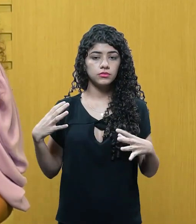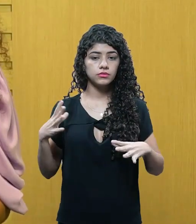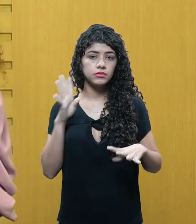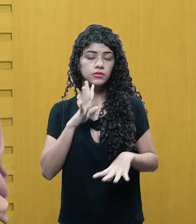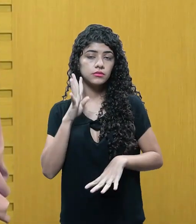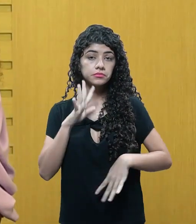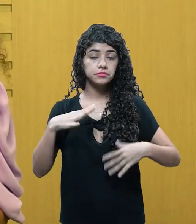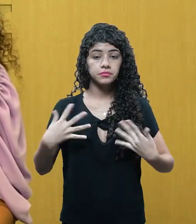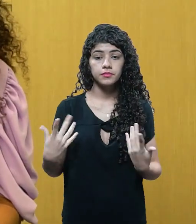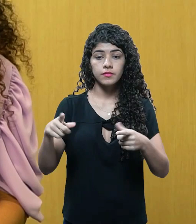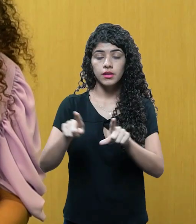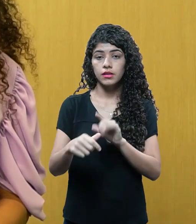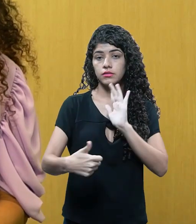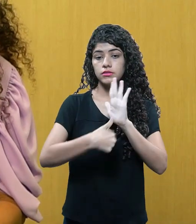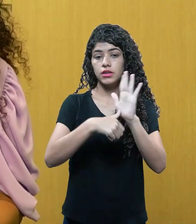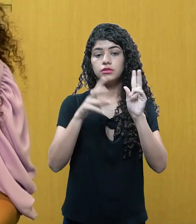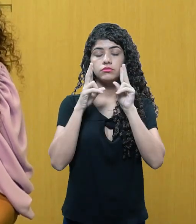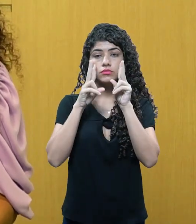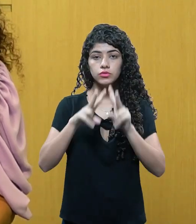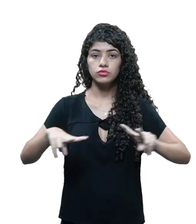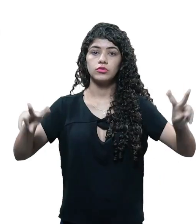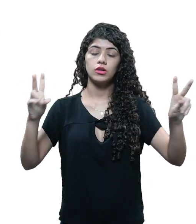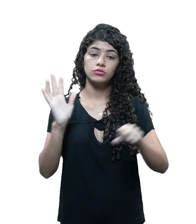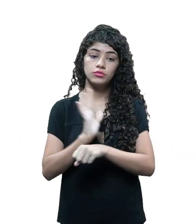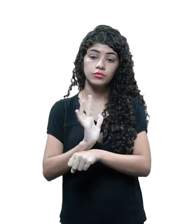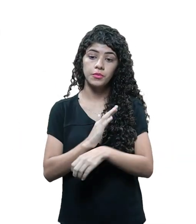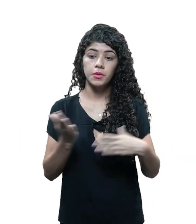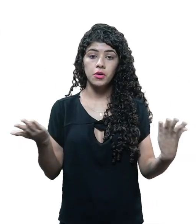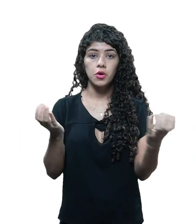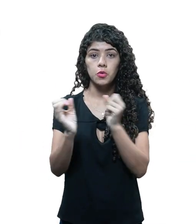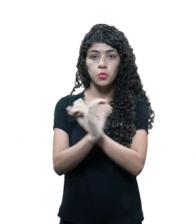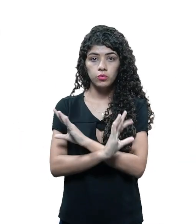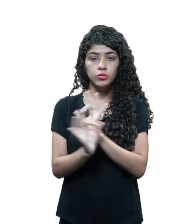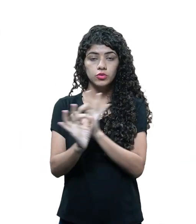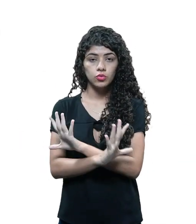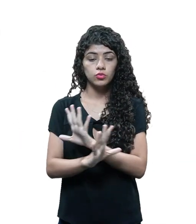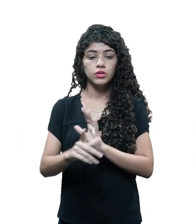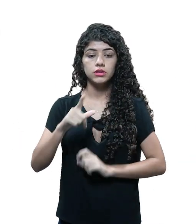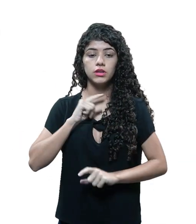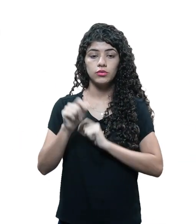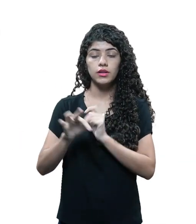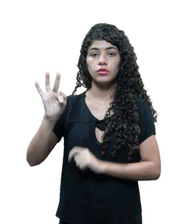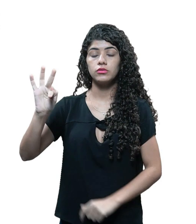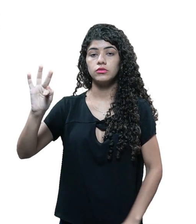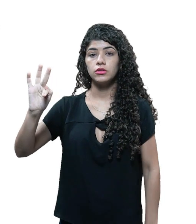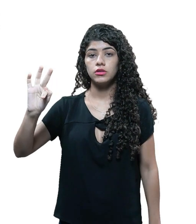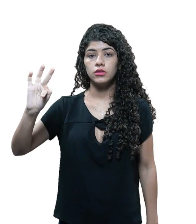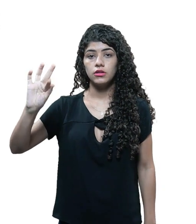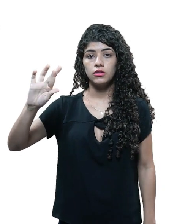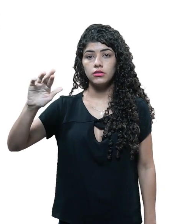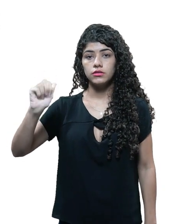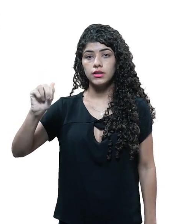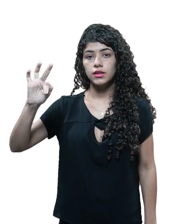super estilizada com a identidade visual do filme. E aí, para concluir, gente, esse módulo, tratamento.